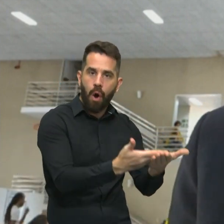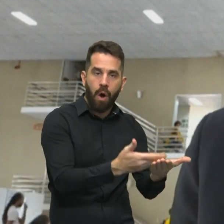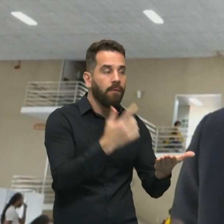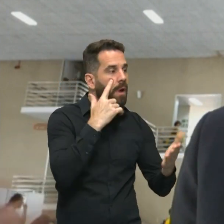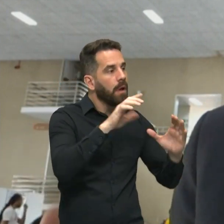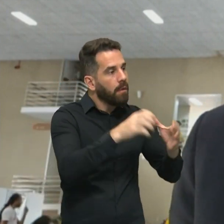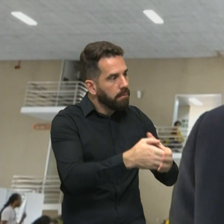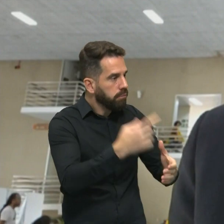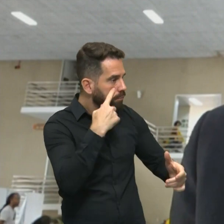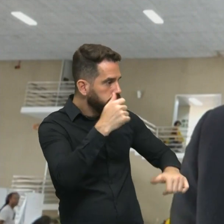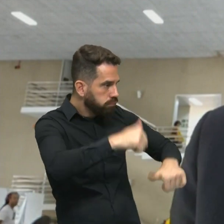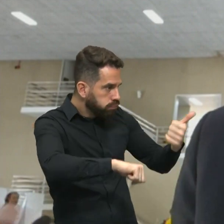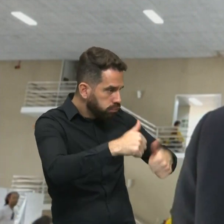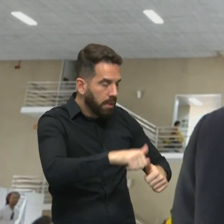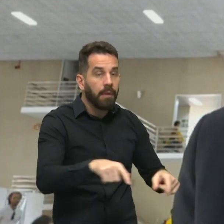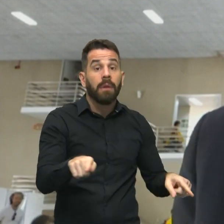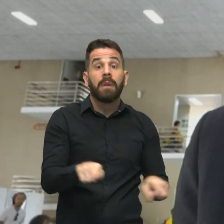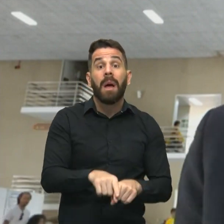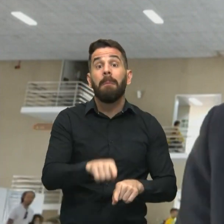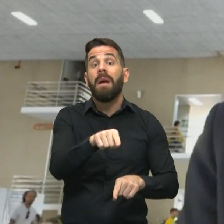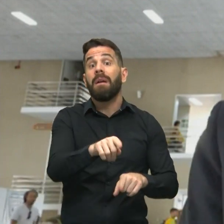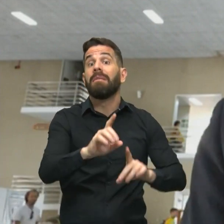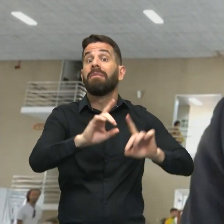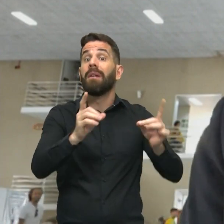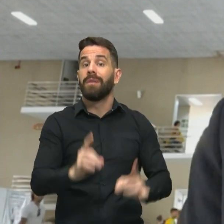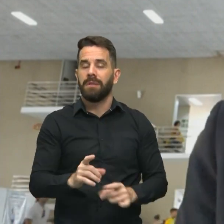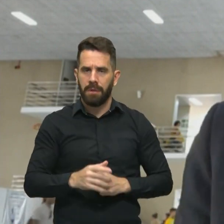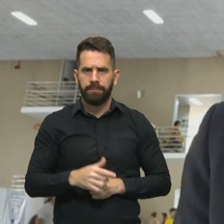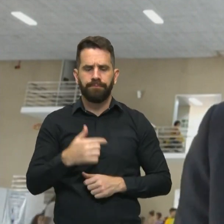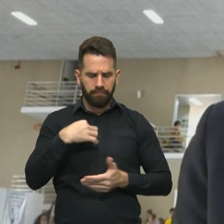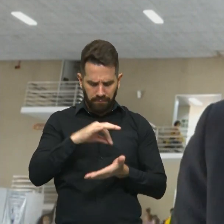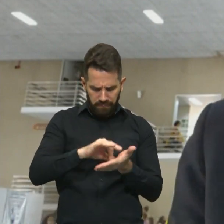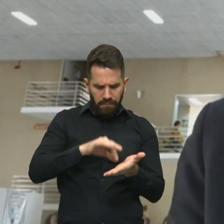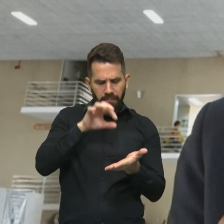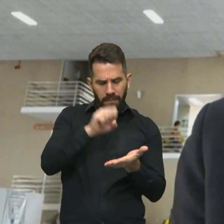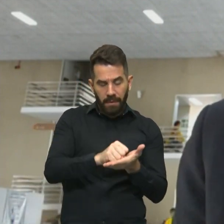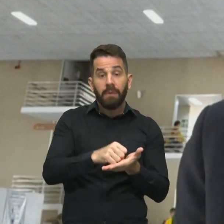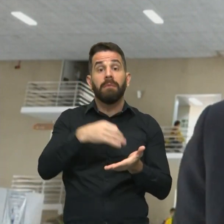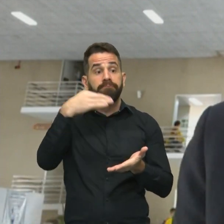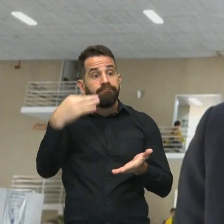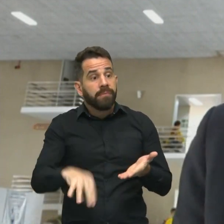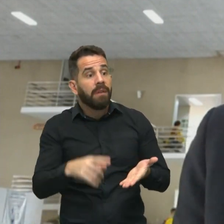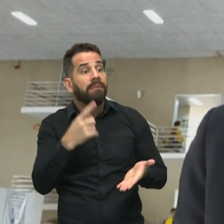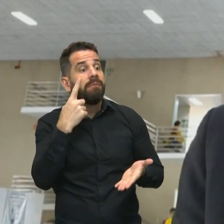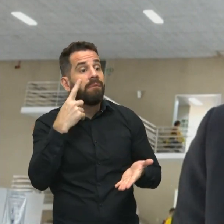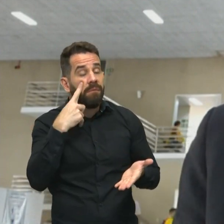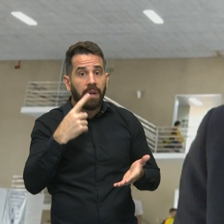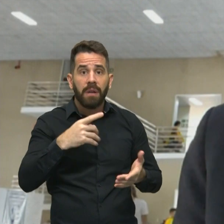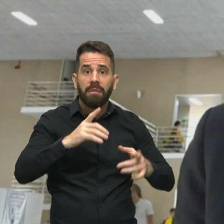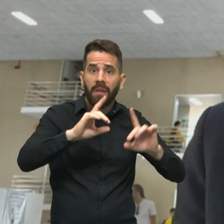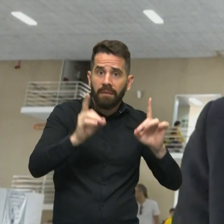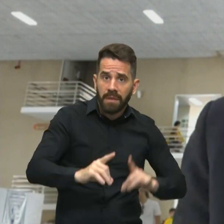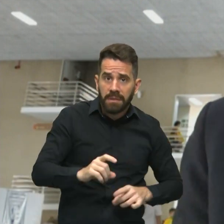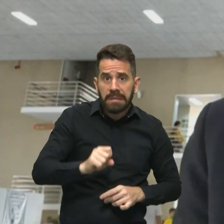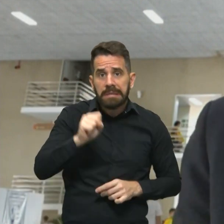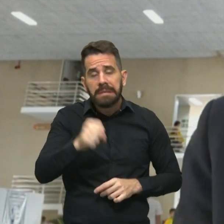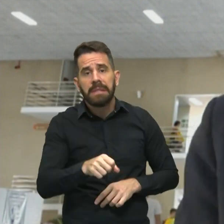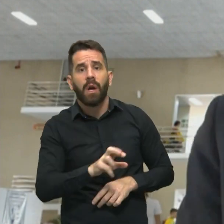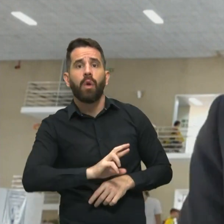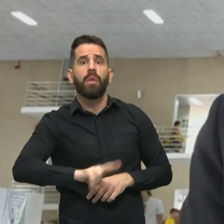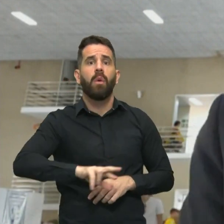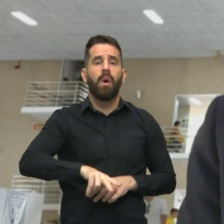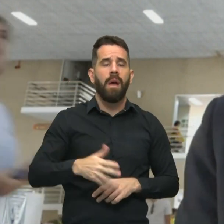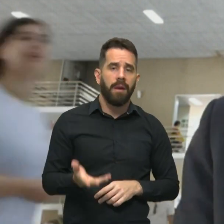mesmas formas, o PCD, pessoa com deficiência, se você se inscreveu, a gente precisa verificar se você realmente tem a deficiência. Para dessa forma, algumas pessoas às vezes